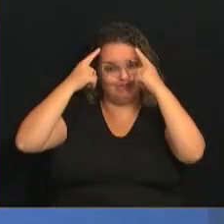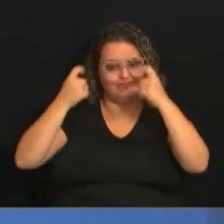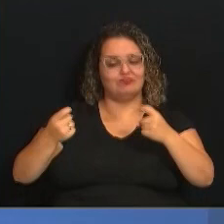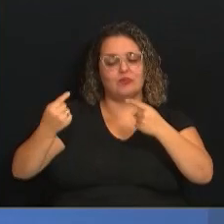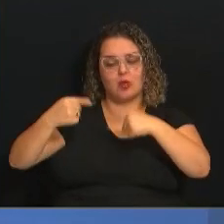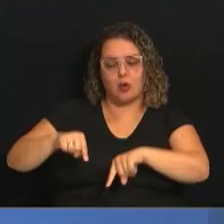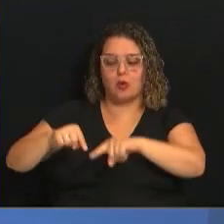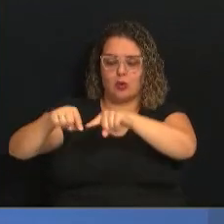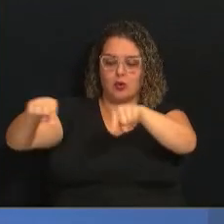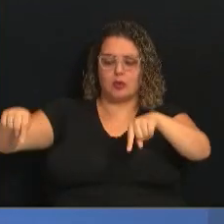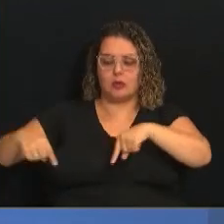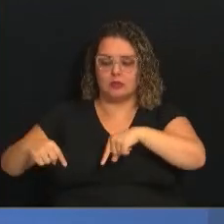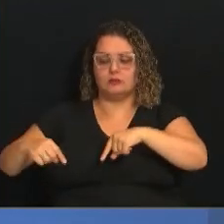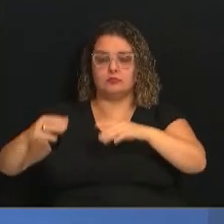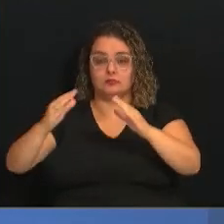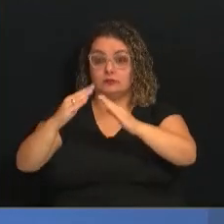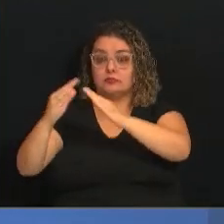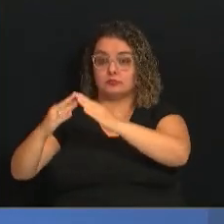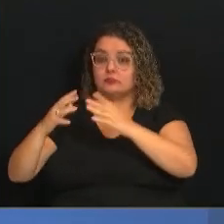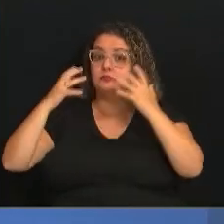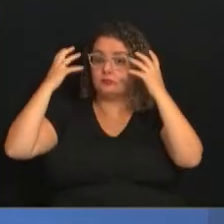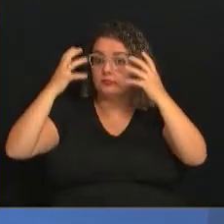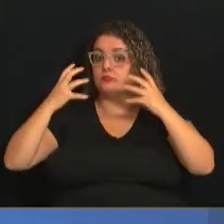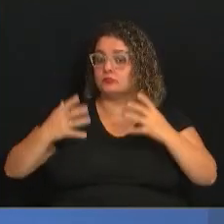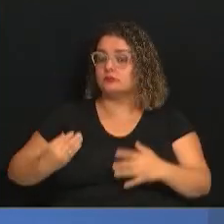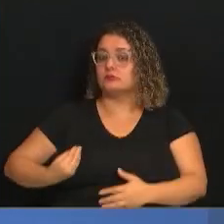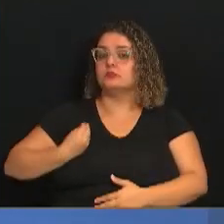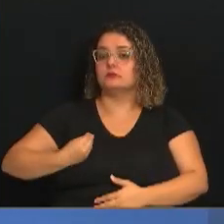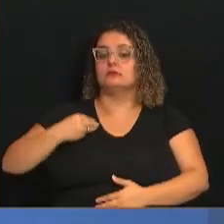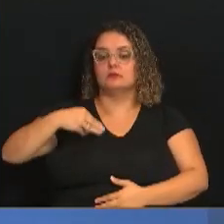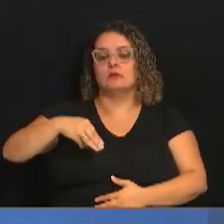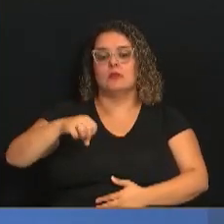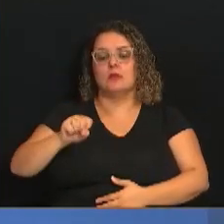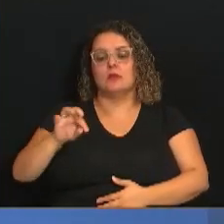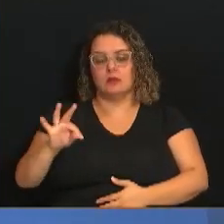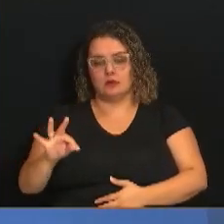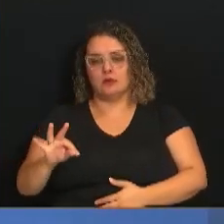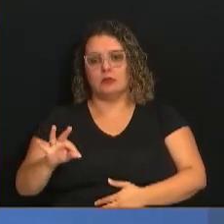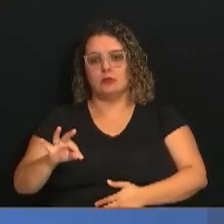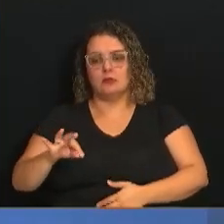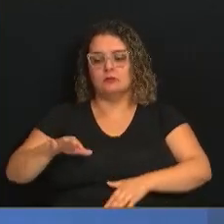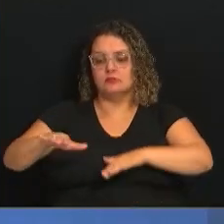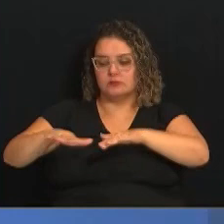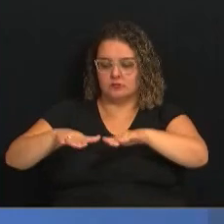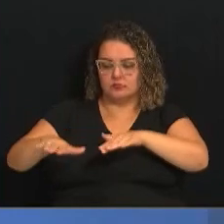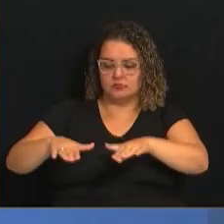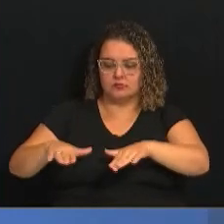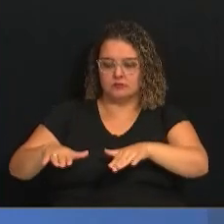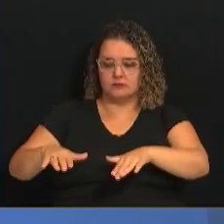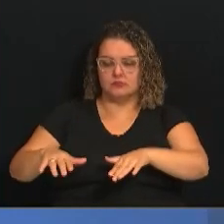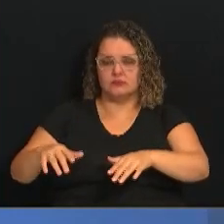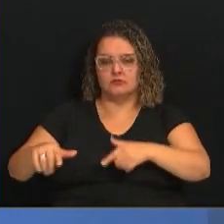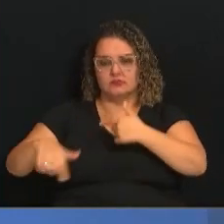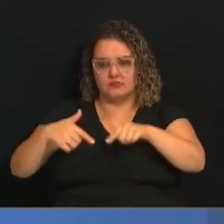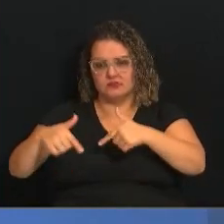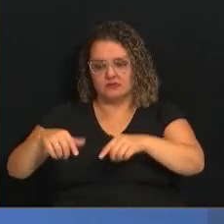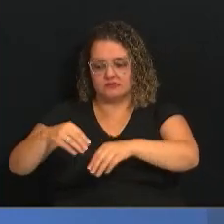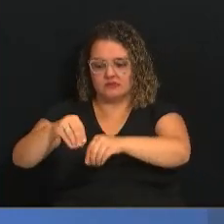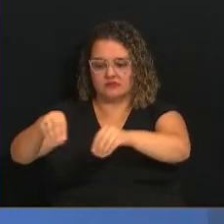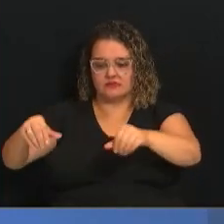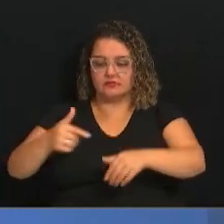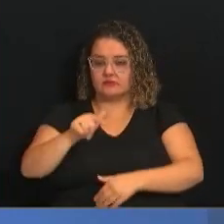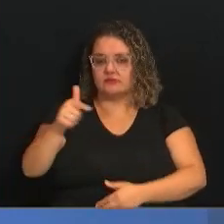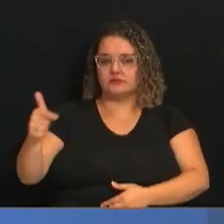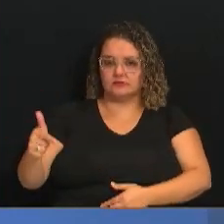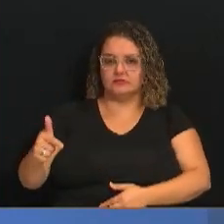Marielle Vive na comunidade do MST, o Movimento dos Trabalhadores Rurais Sem Terra, aqui na cidade vizinha, em